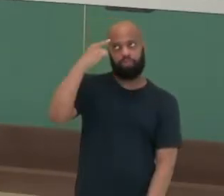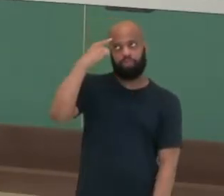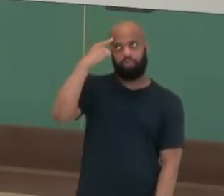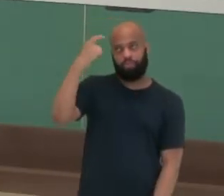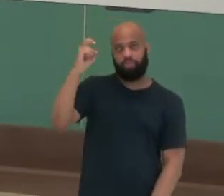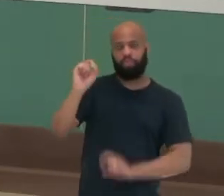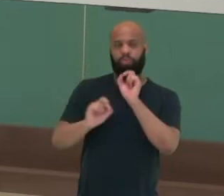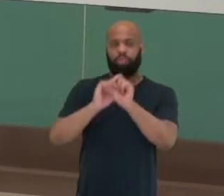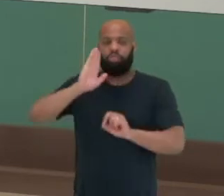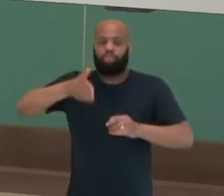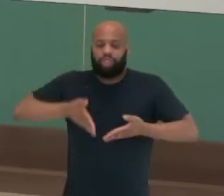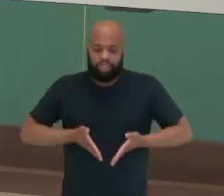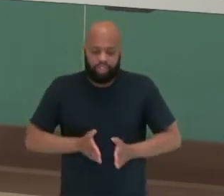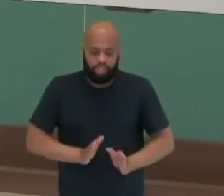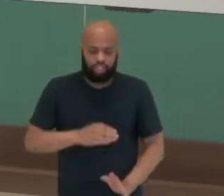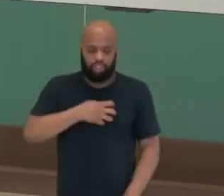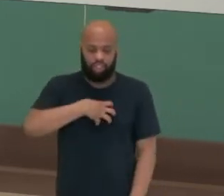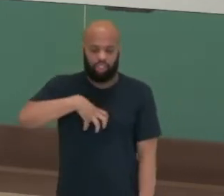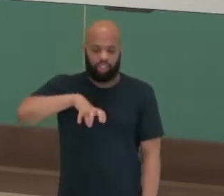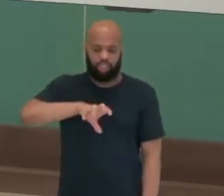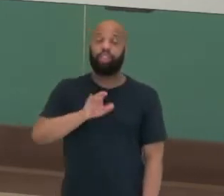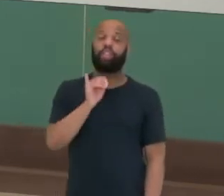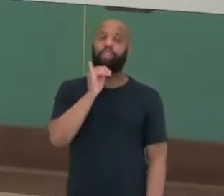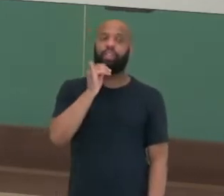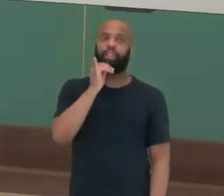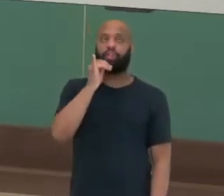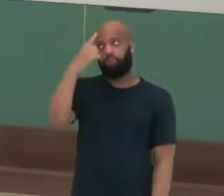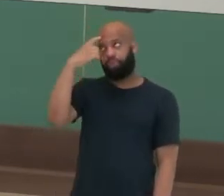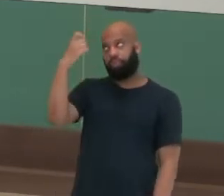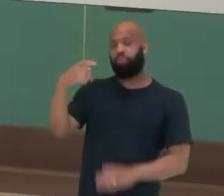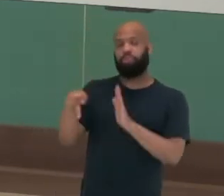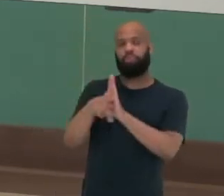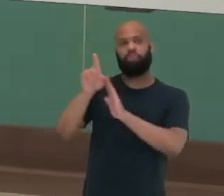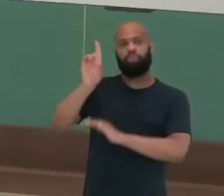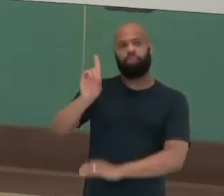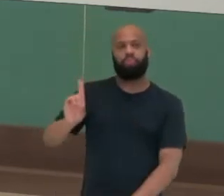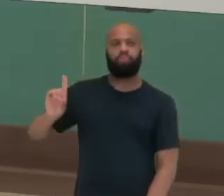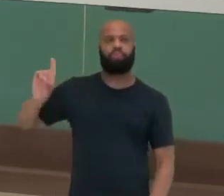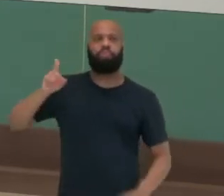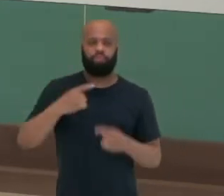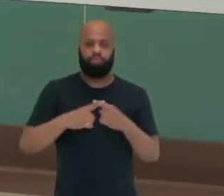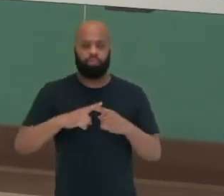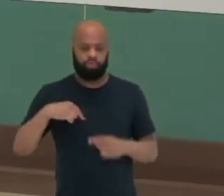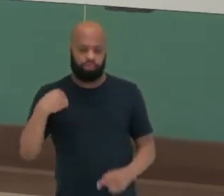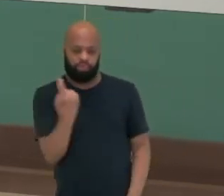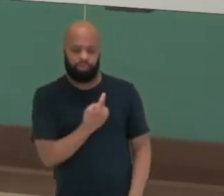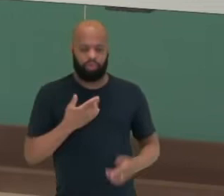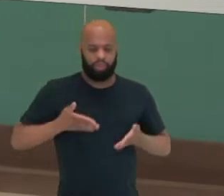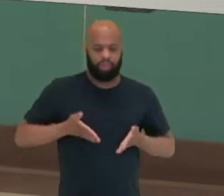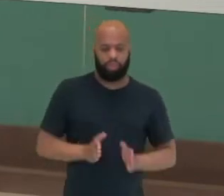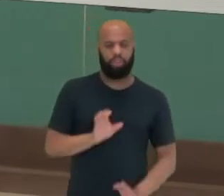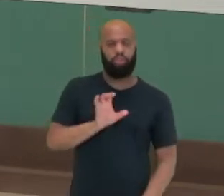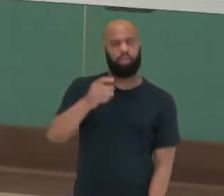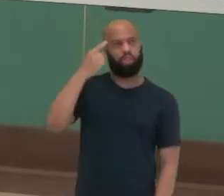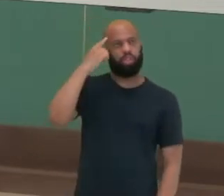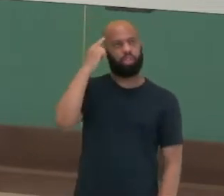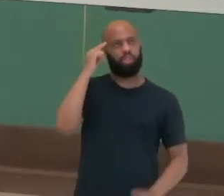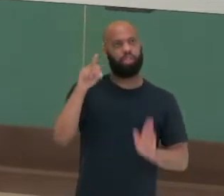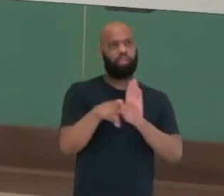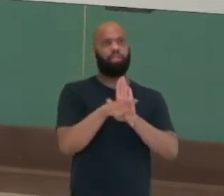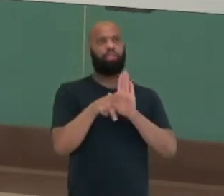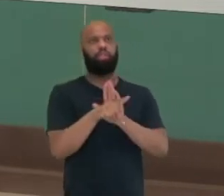são inatas, por exemplo, a ideia de Deus. Então, nós nascemos com essa ideia prévia de um